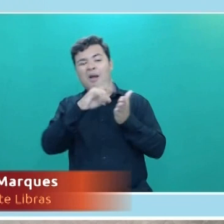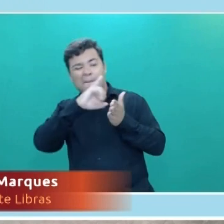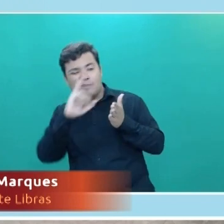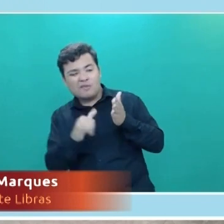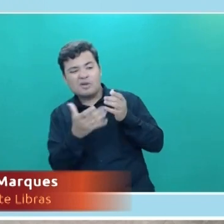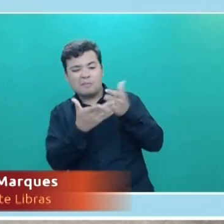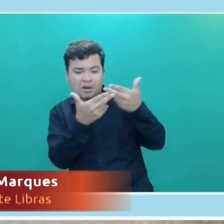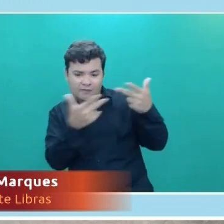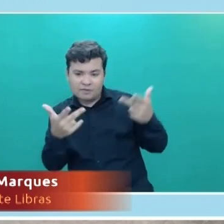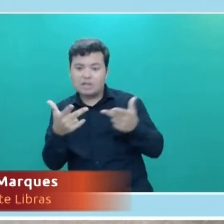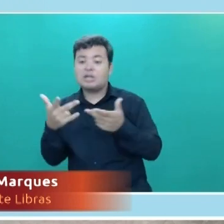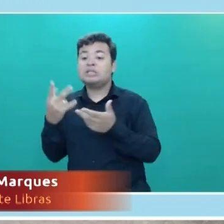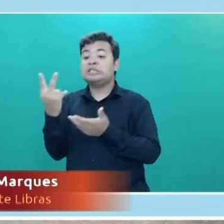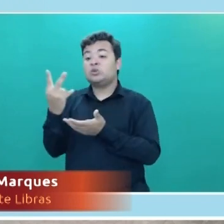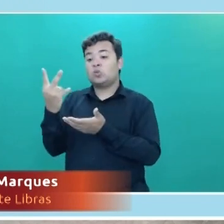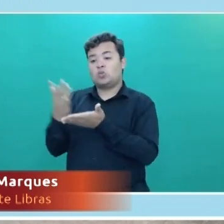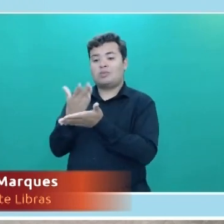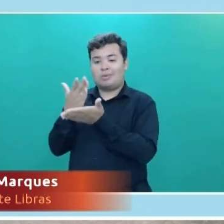que eu estou lançando agora em abril.